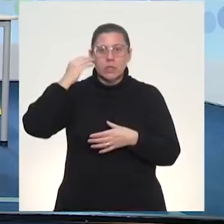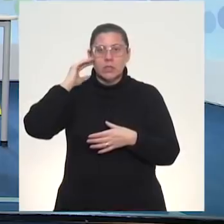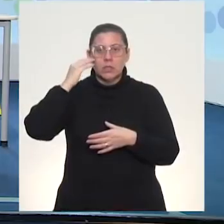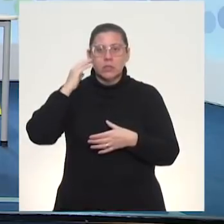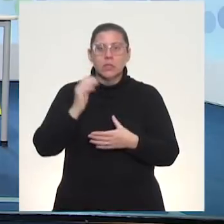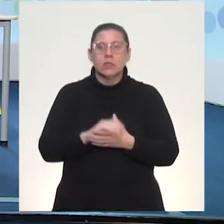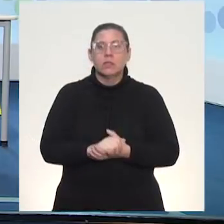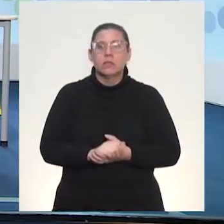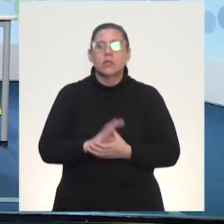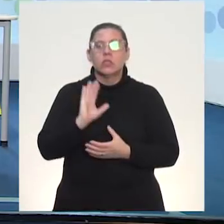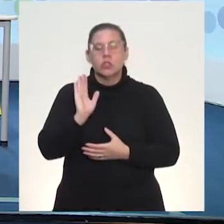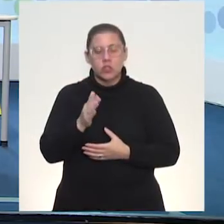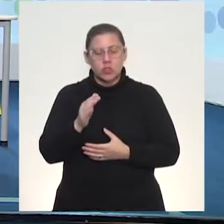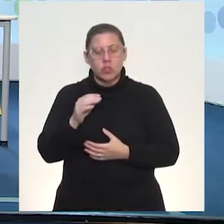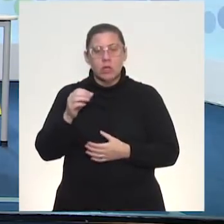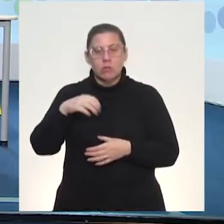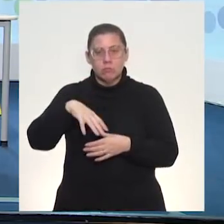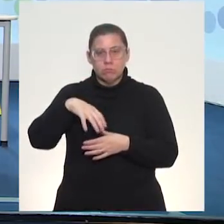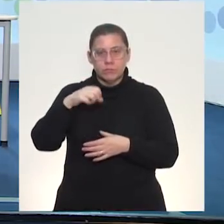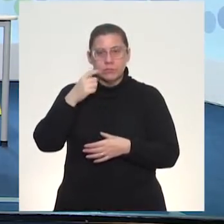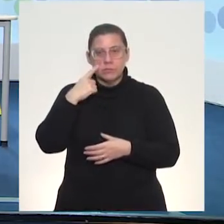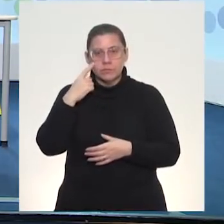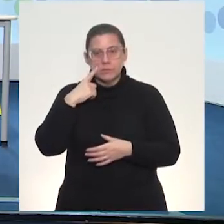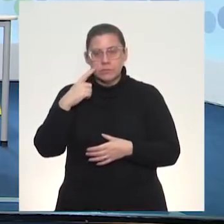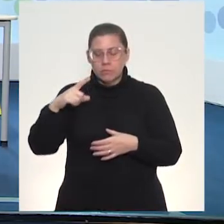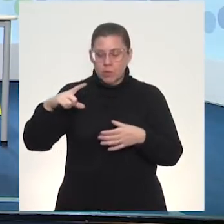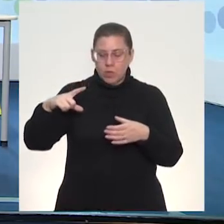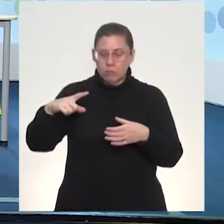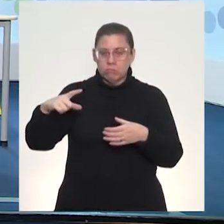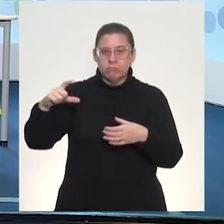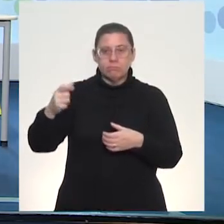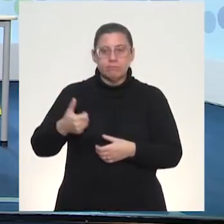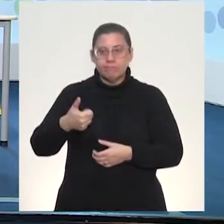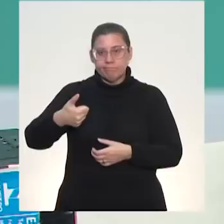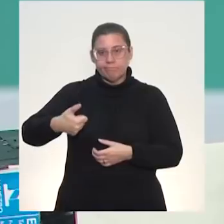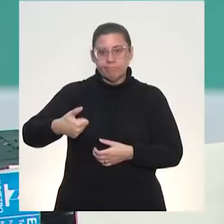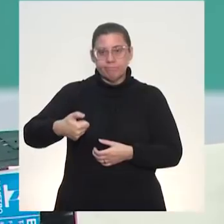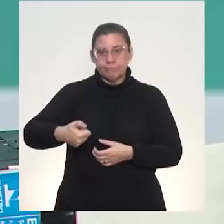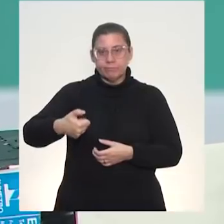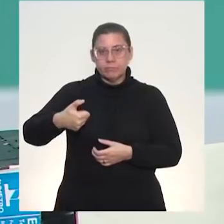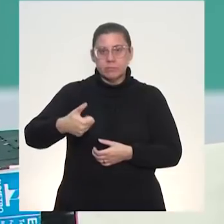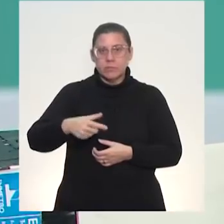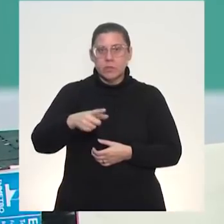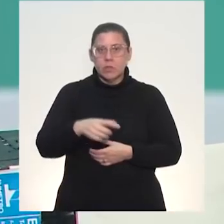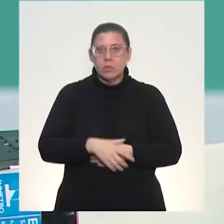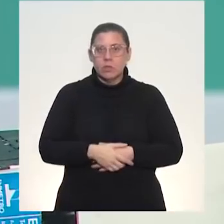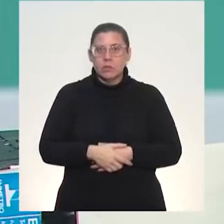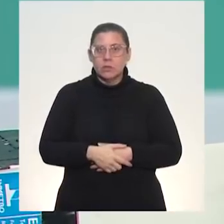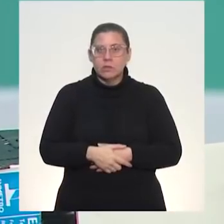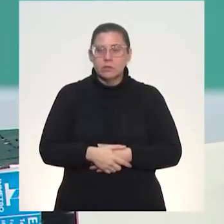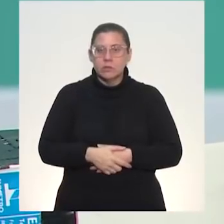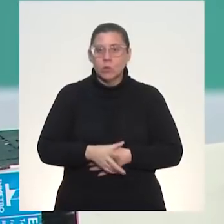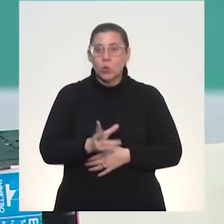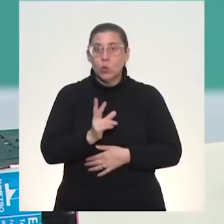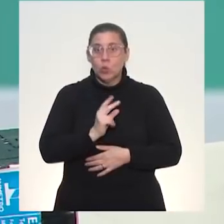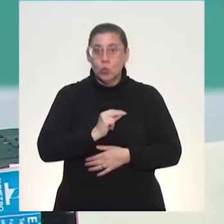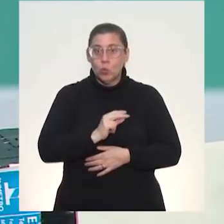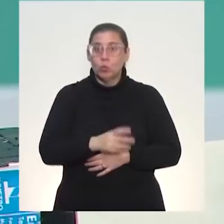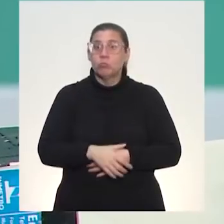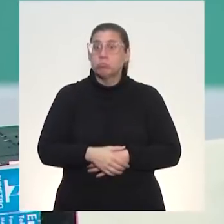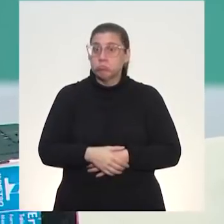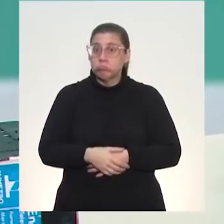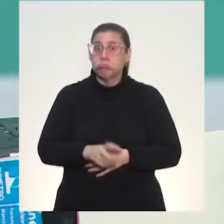Já ficou um tempinho aqui aceso. Aí a temperatura na face aqui, ó, deixa eu ver se vocês conseguem observar. Olha, já temos uma leitura